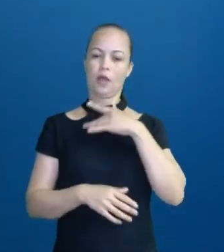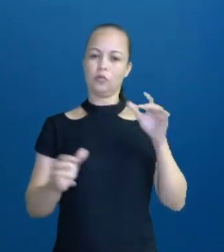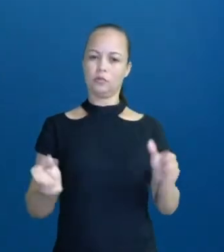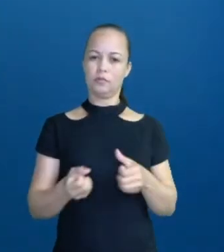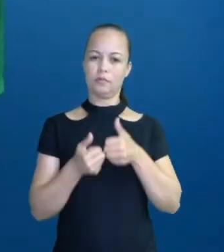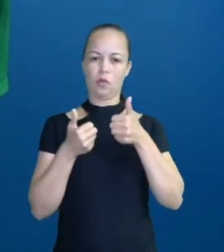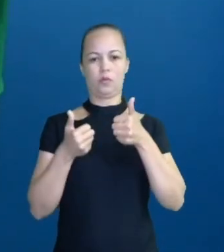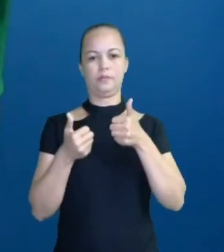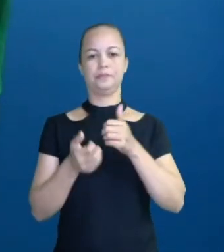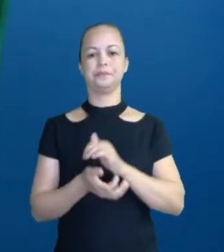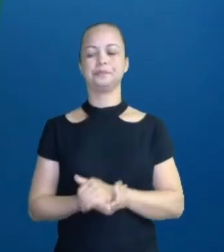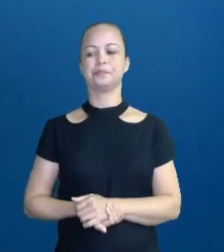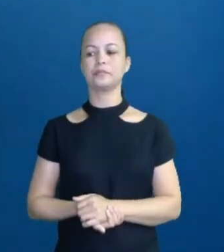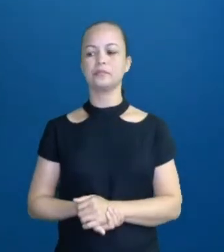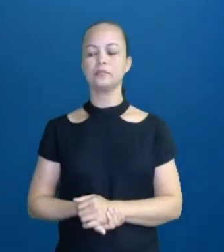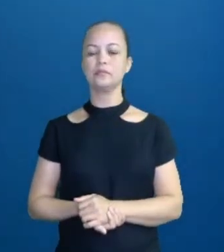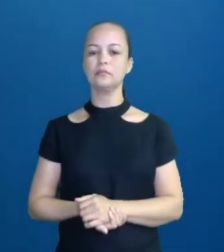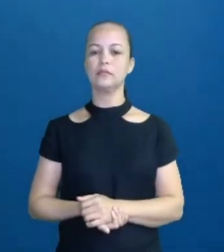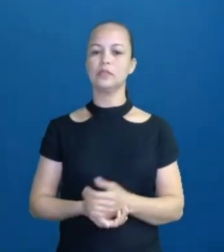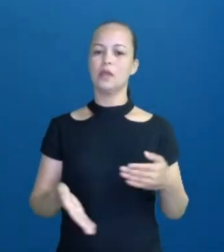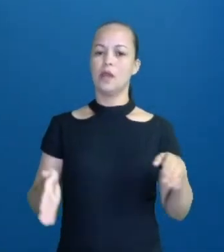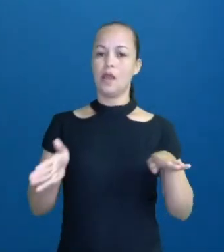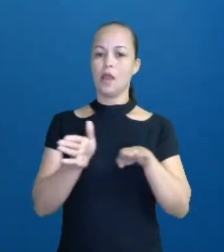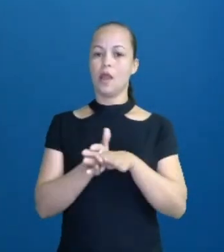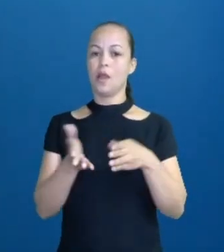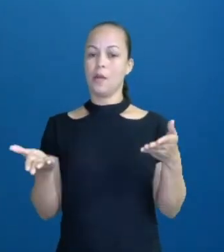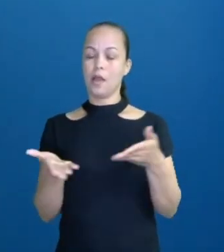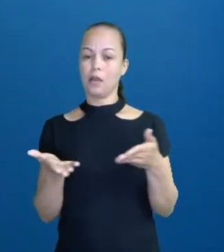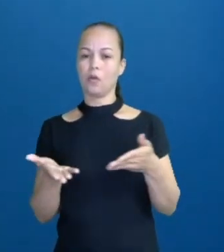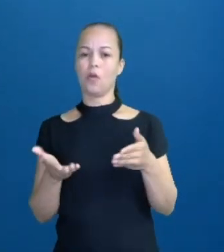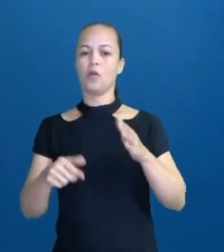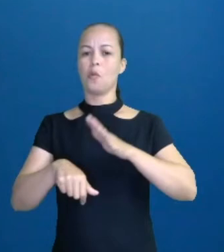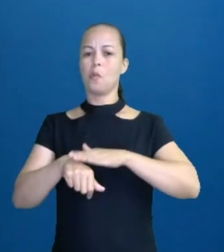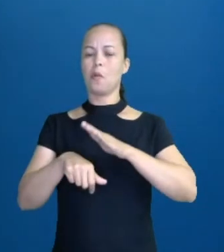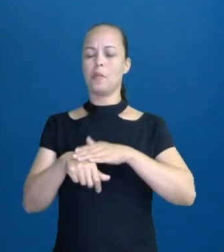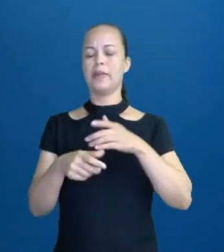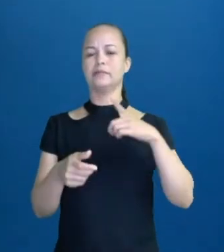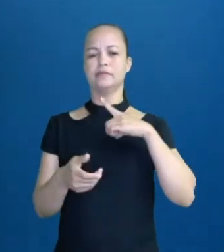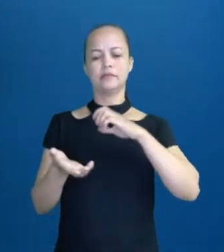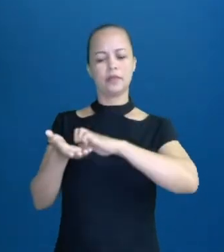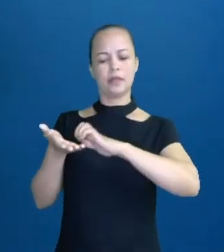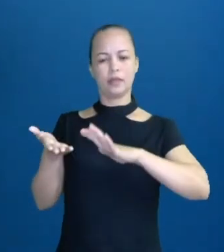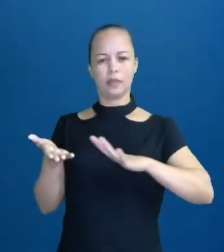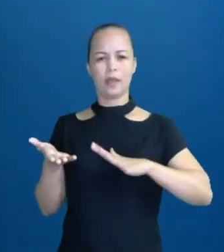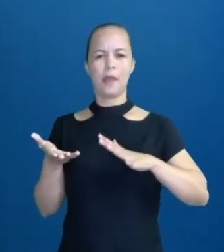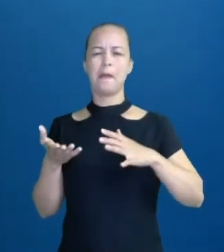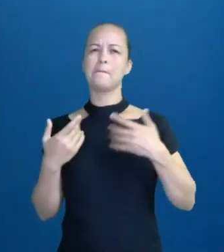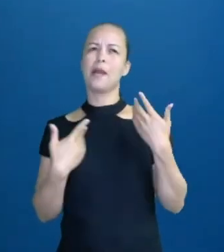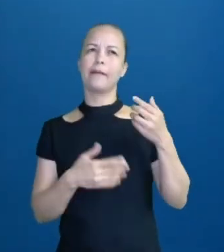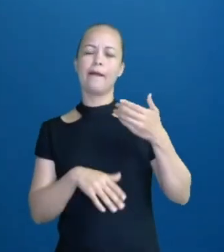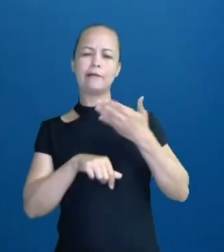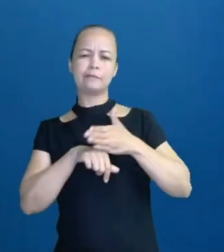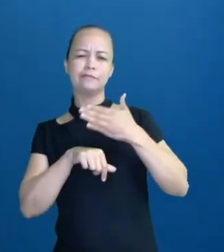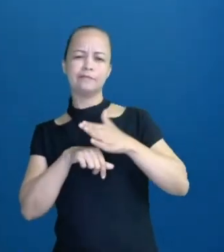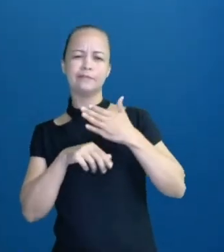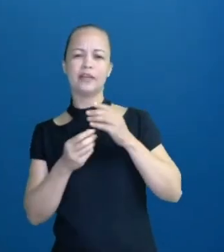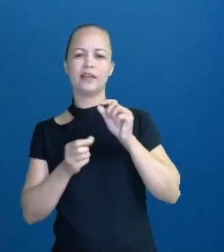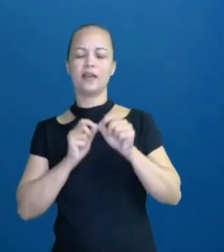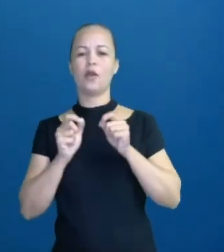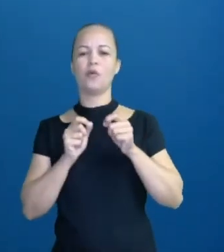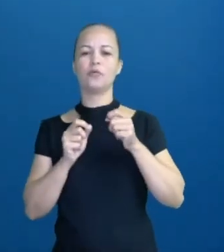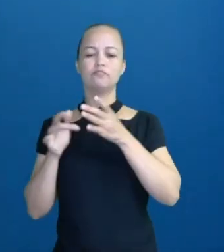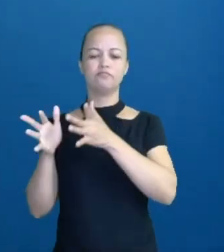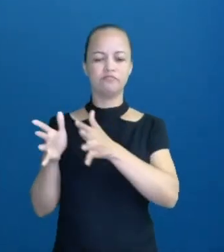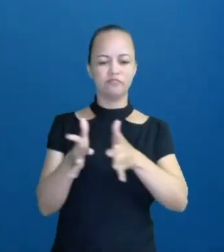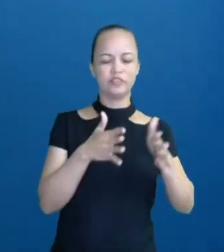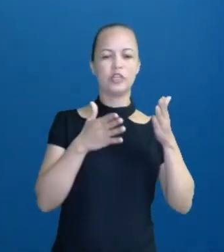certo? Chegamos agora no momento de realizarmos um exercício, né, para exercitarmos aquilo que a gente viu ao